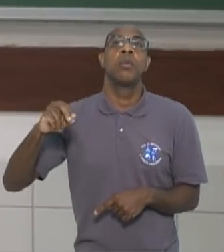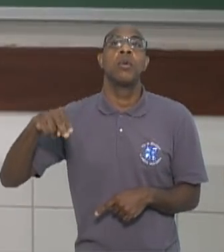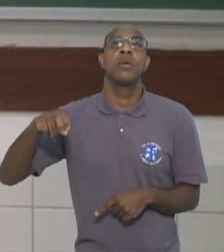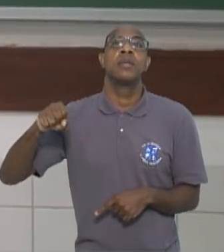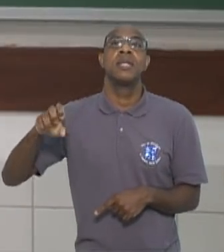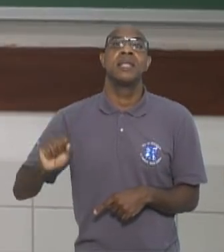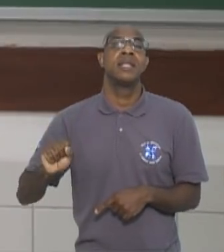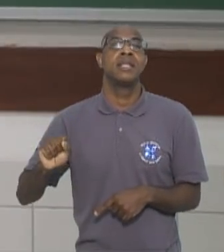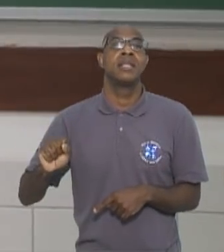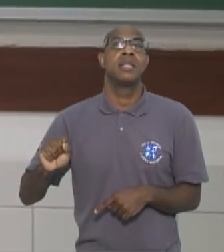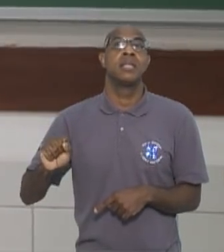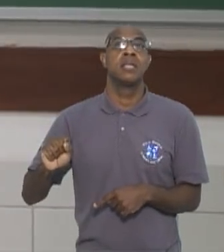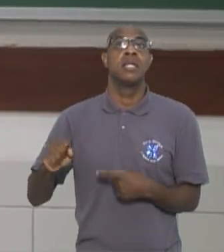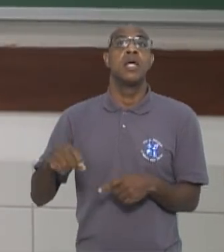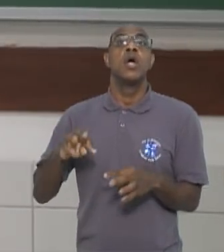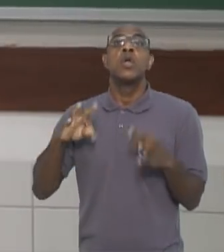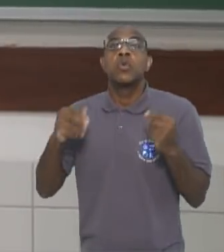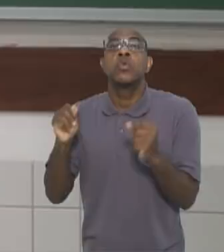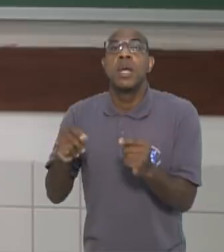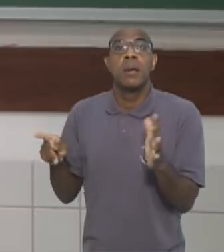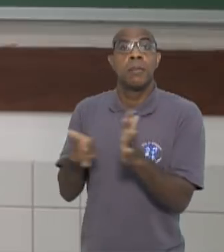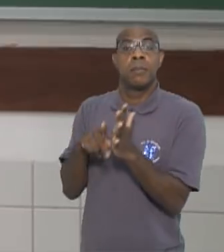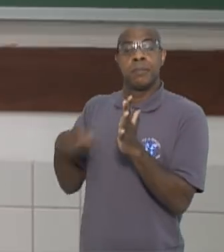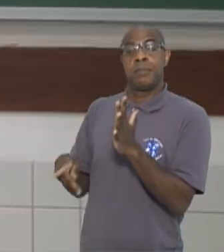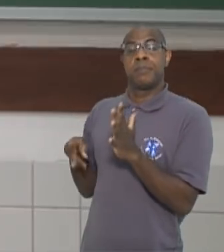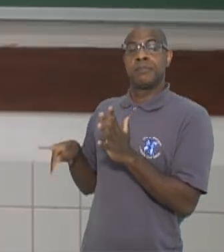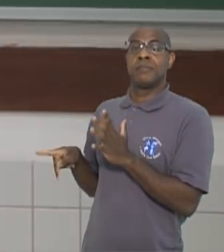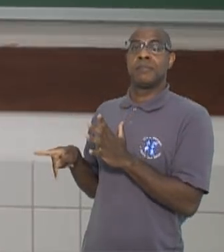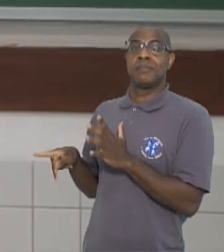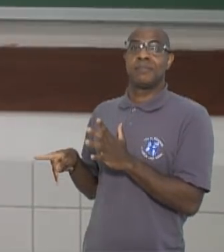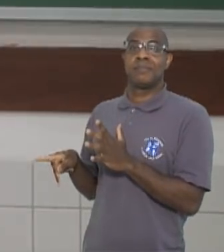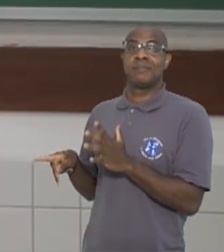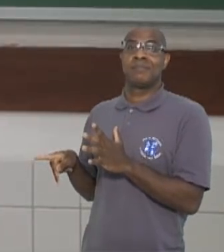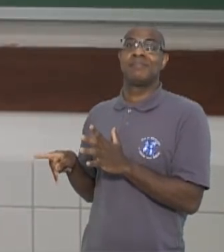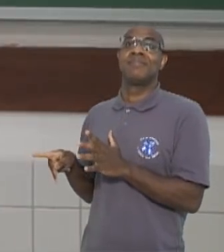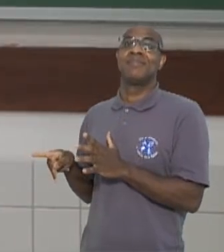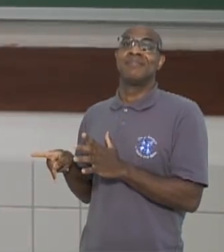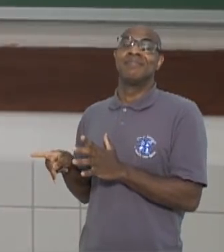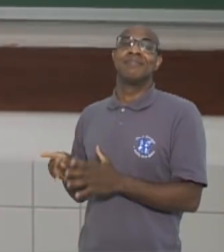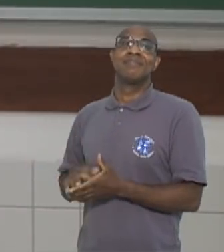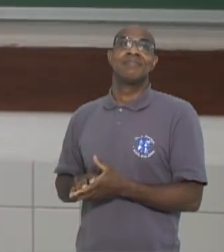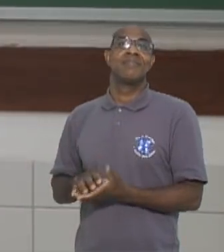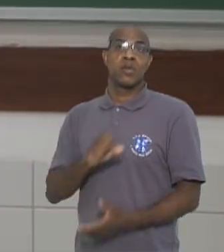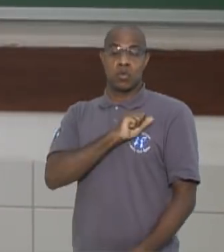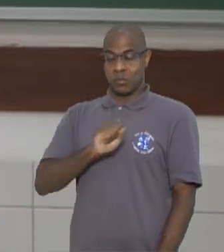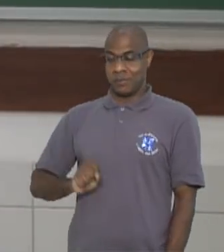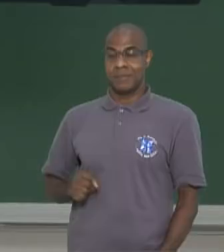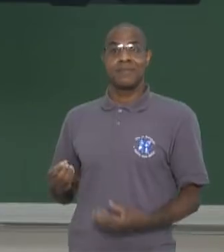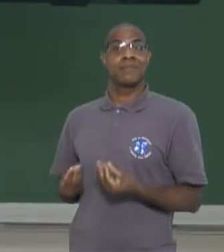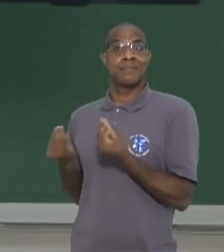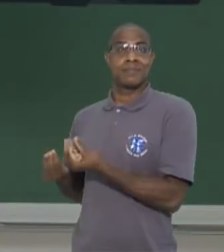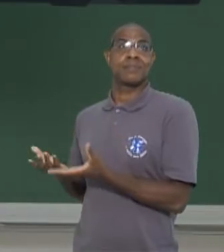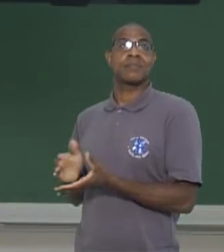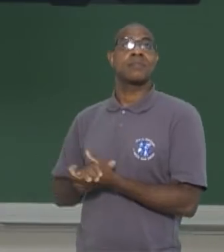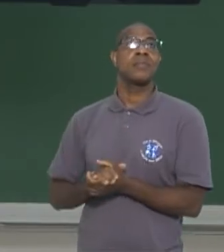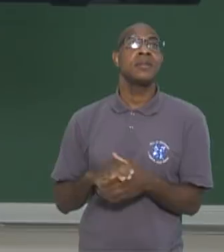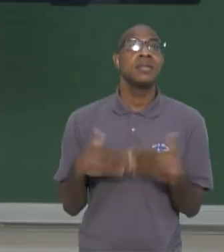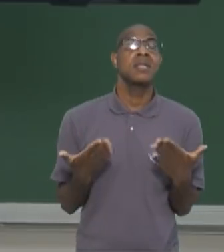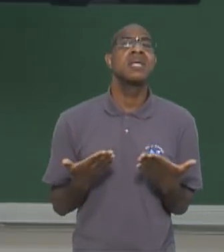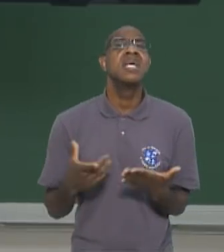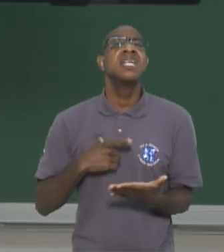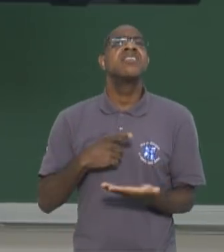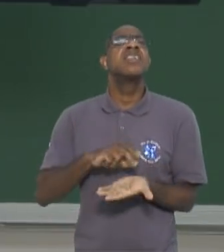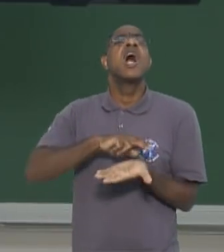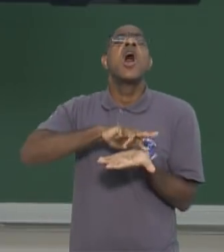é do feudo. Se é do feudo, em contrapartida, é do senhor feudal. Né? Haviam também